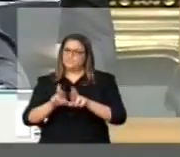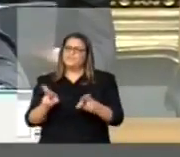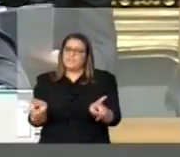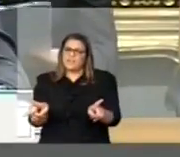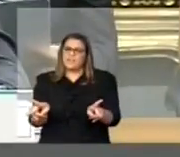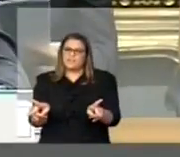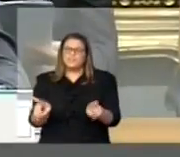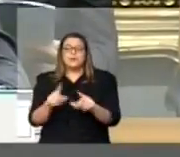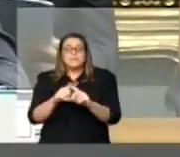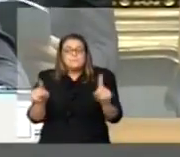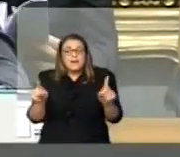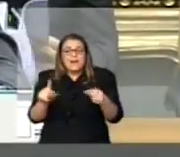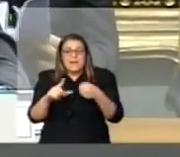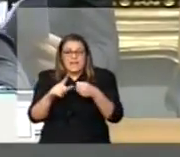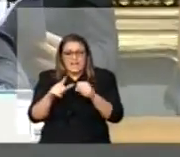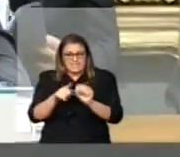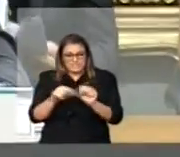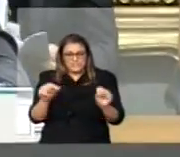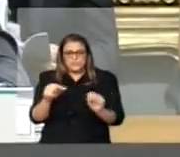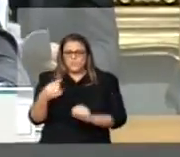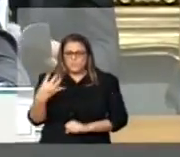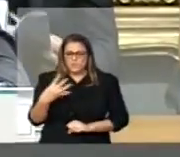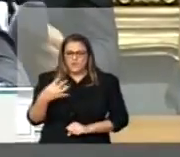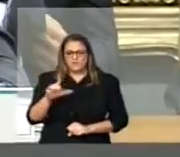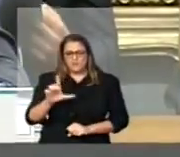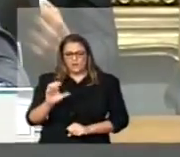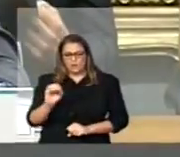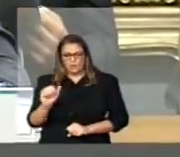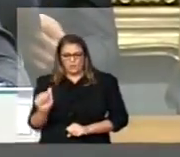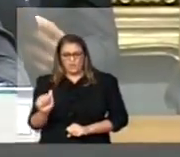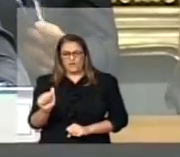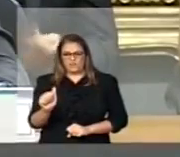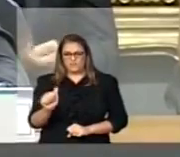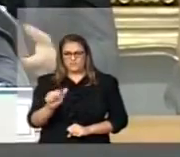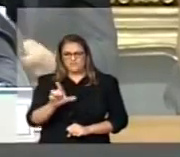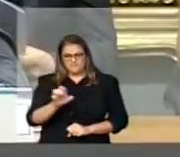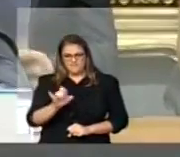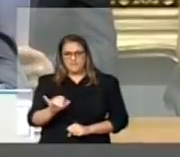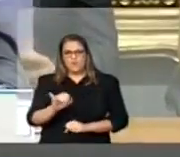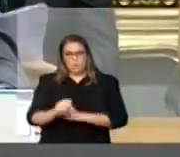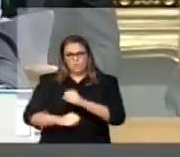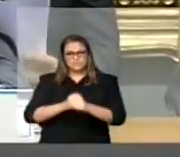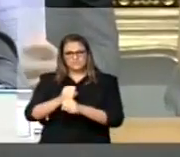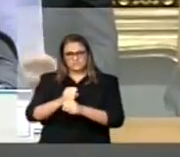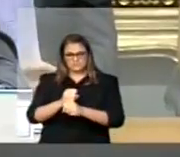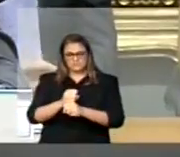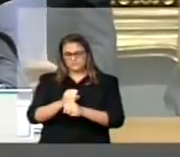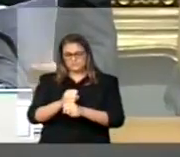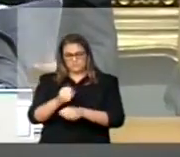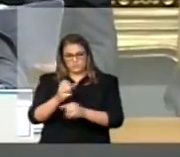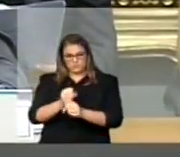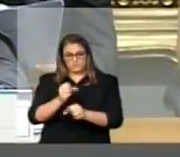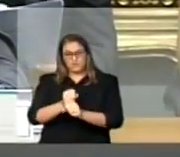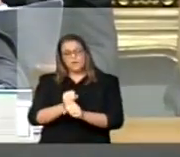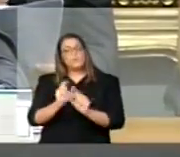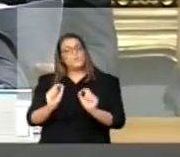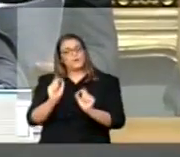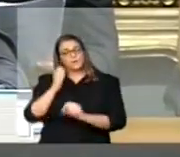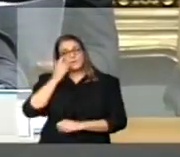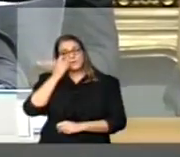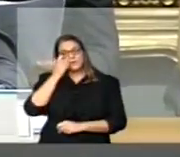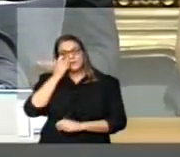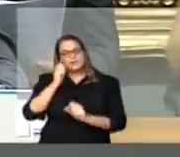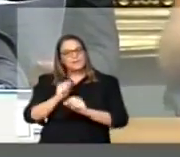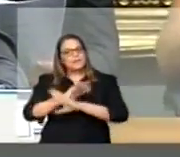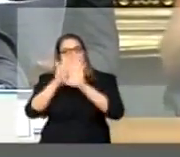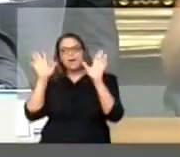Ocorre que o artigo 4º da LOA, Lei Orçamentária Anual, possui o claro objetivo de obrigar